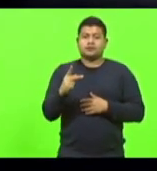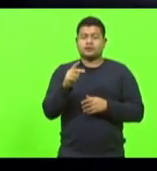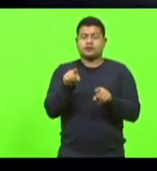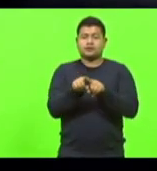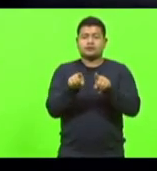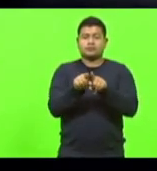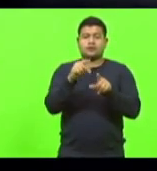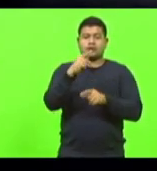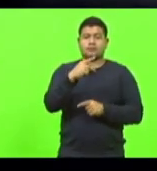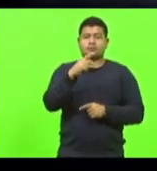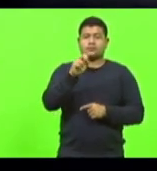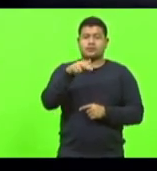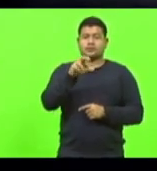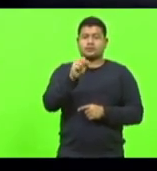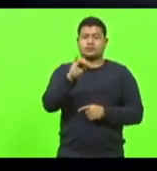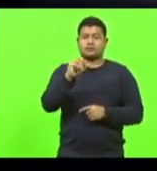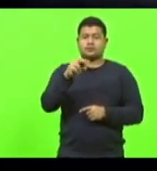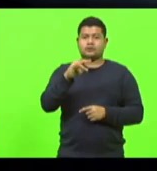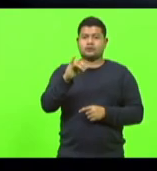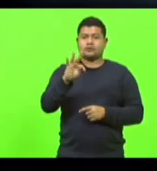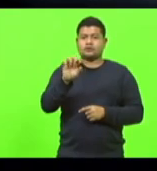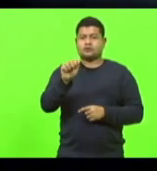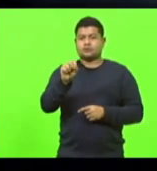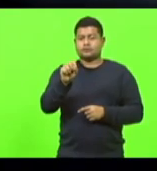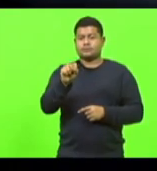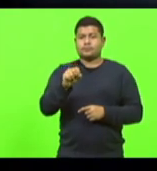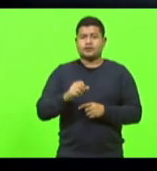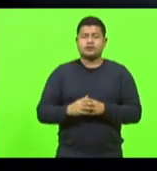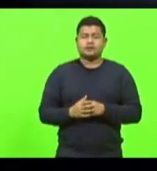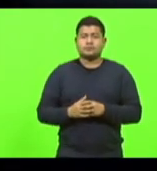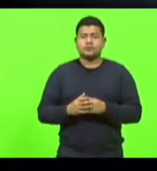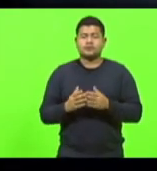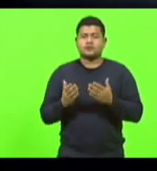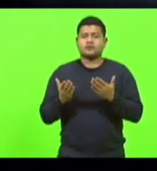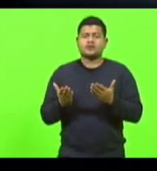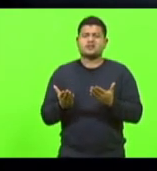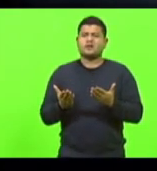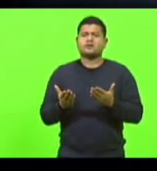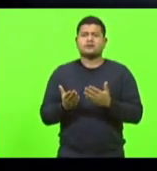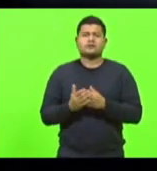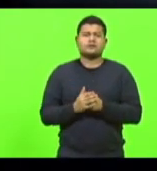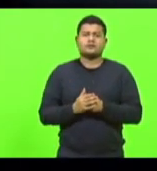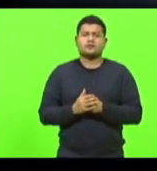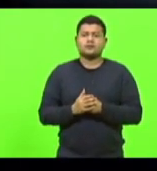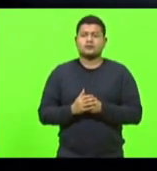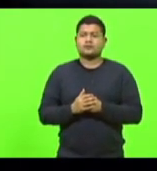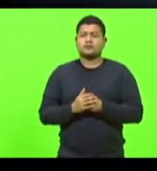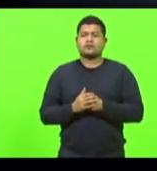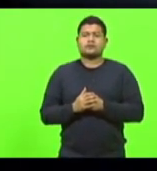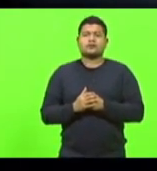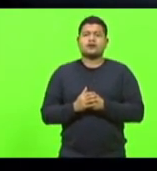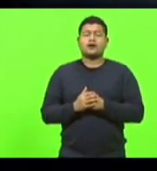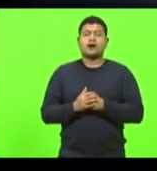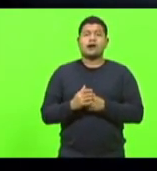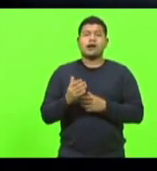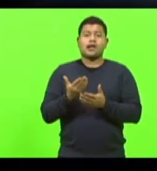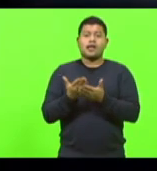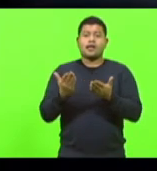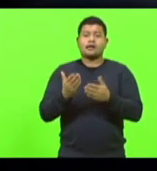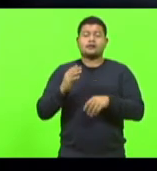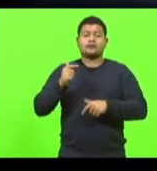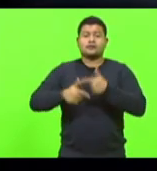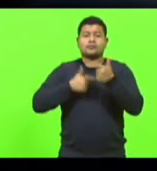eu queria chamar atenção primeiro lugar para inclusive dos trabalhadores da iniciativa privada